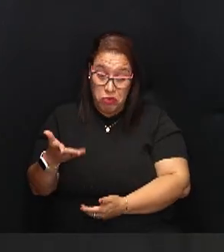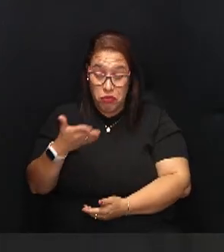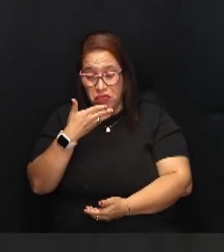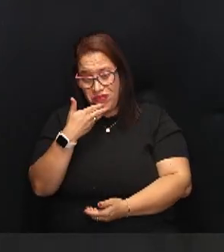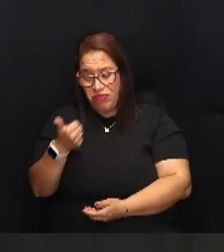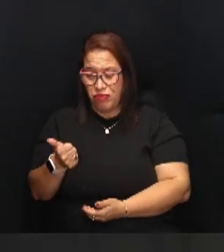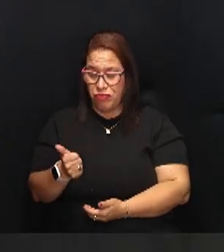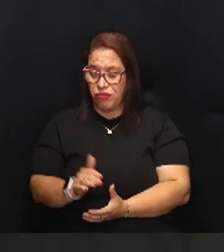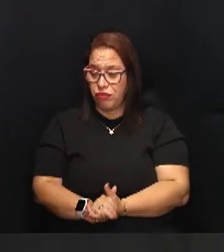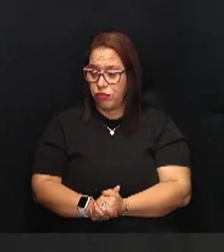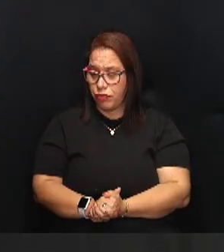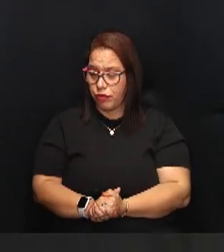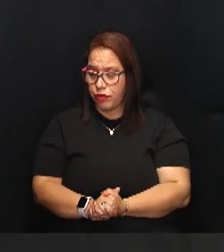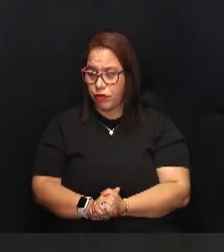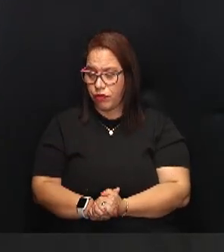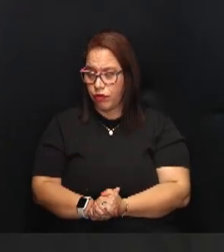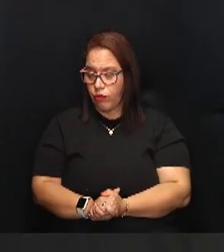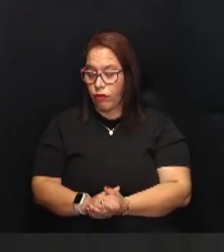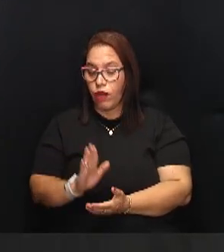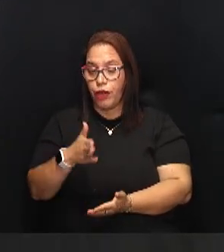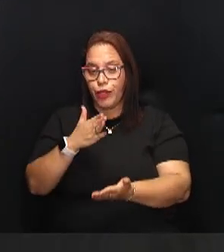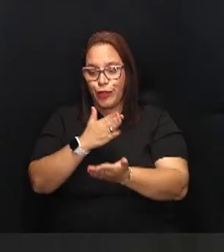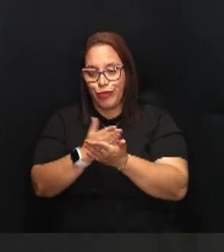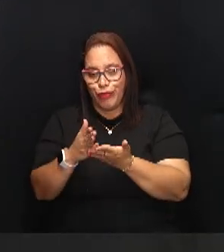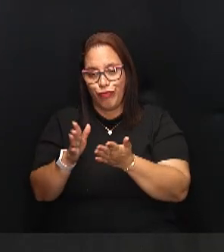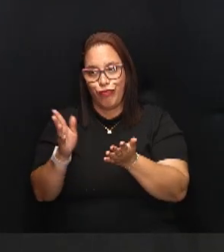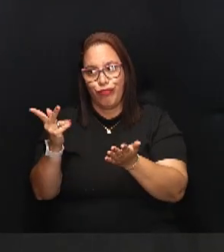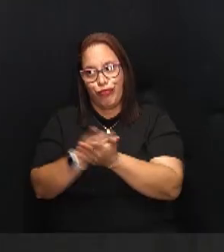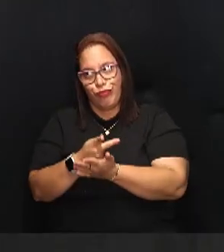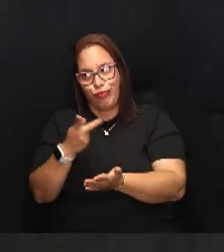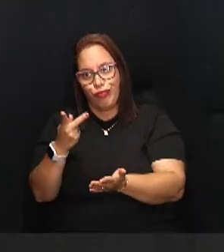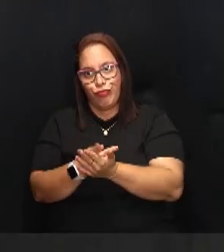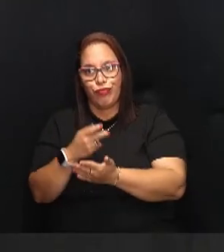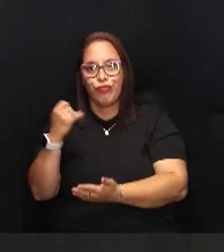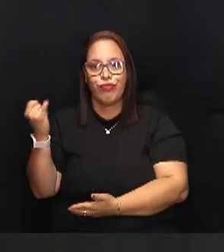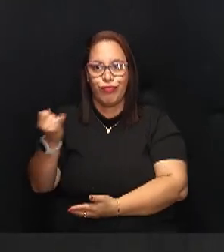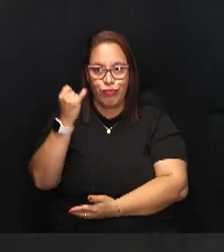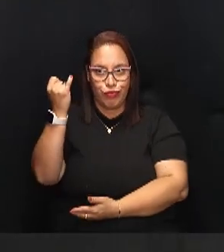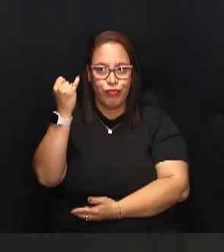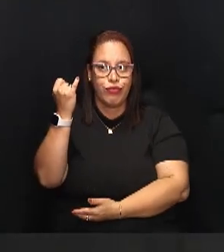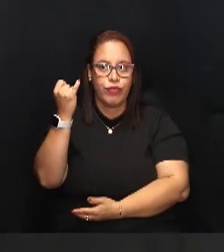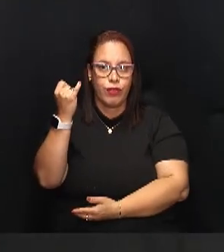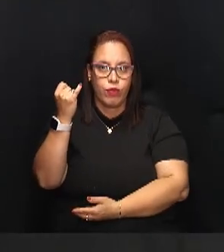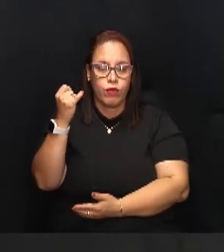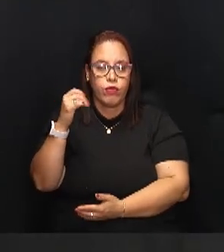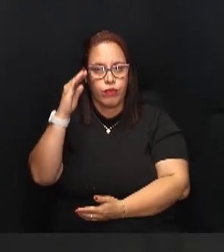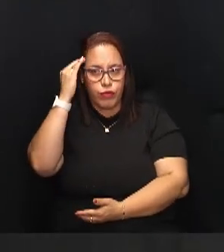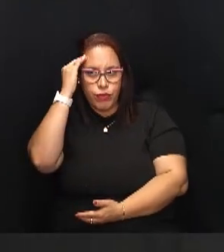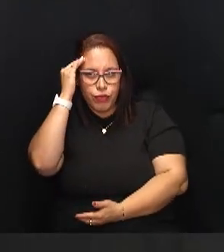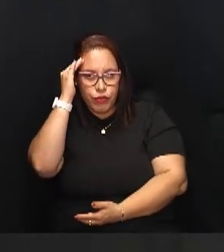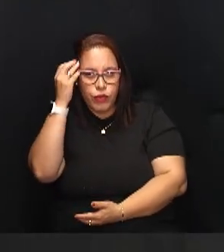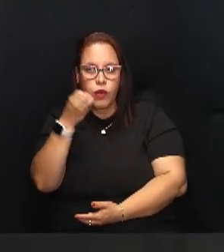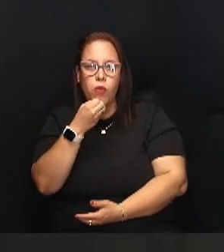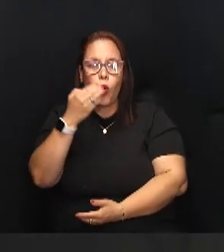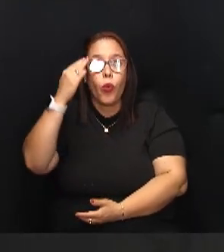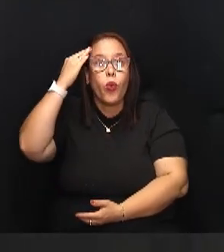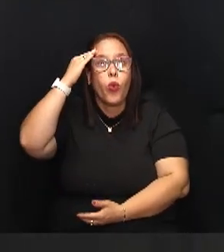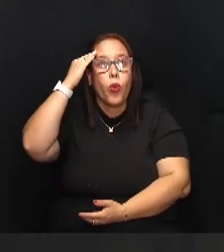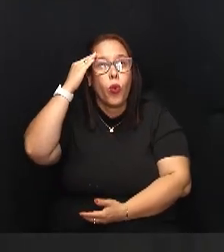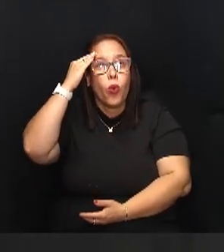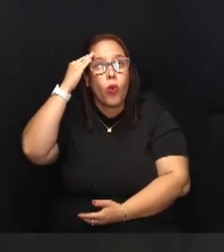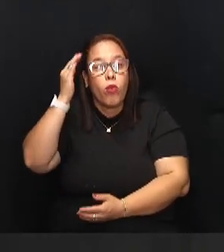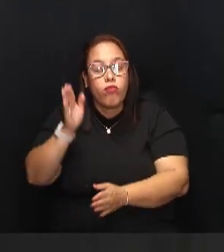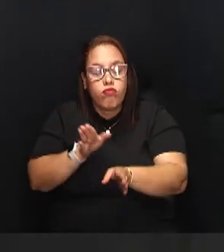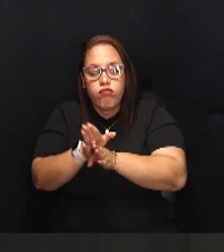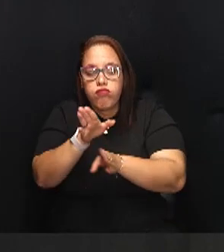melhor, aí já começou errado, né, Mirna? É verdade. É importante que a gente tenha essa leitura, esse bom senso para